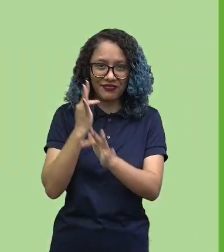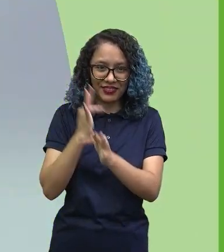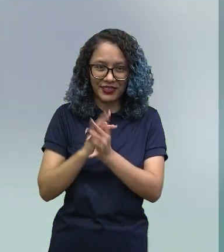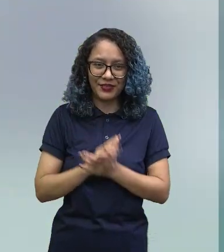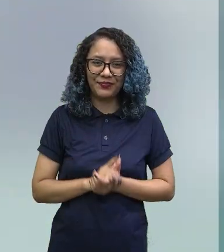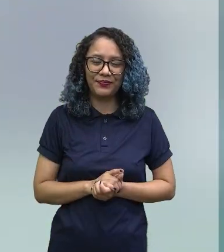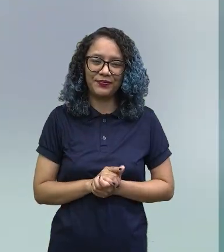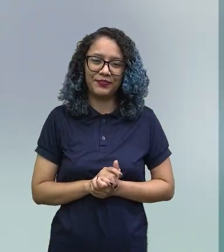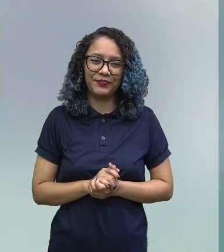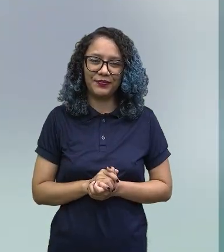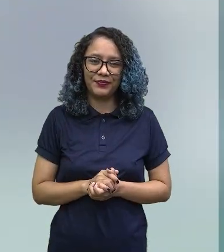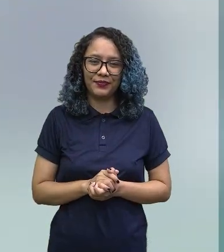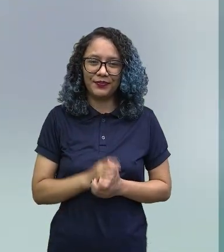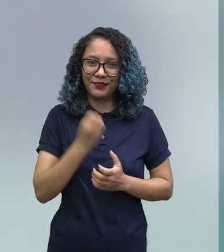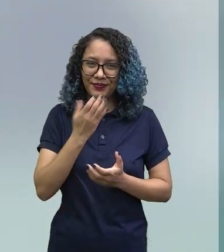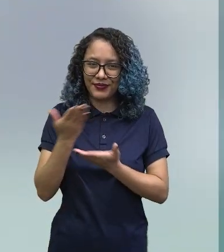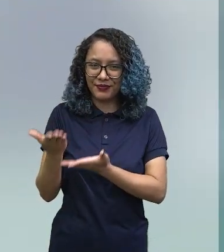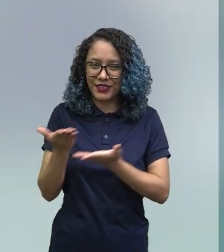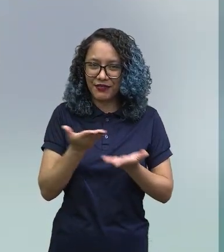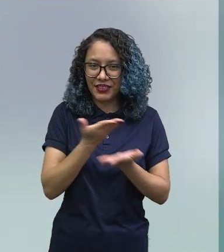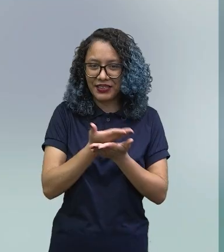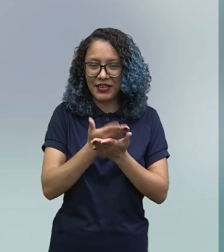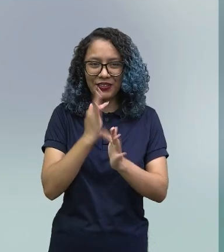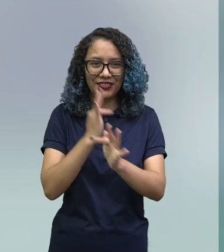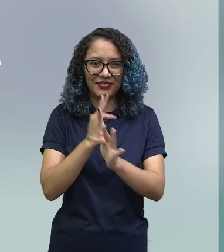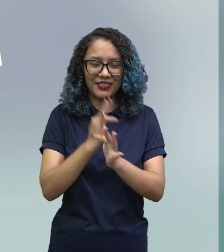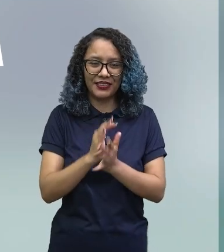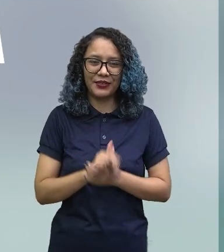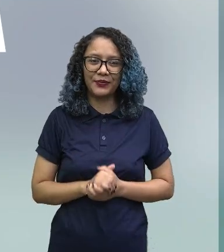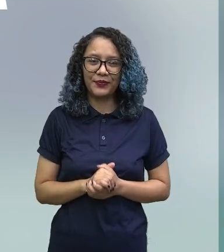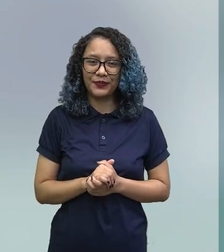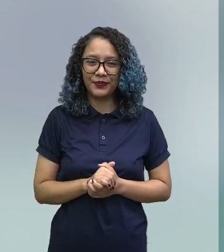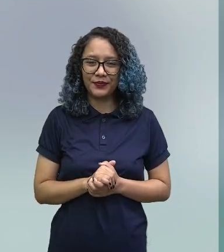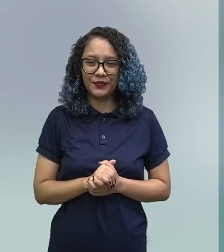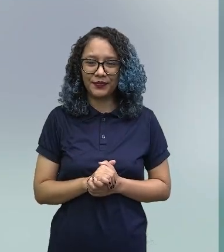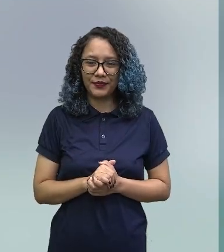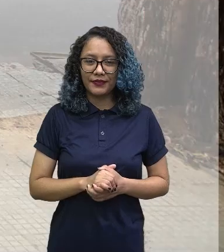física. Bem-vindos à aula de física!